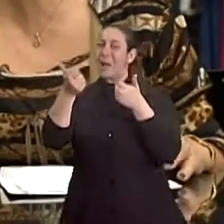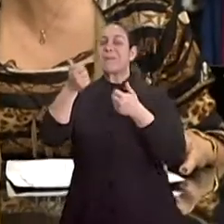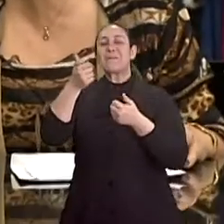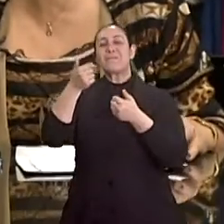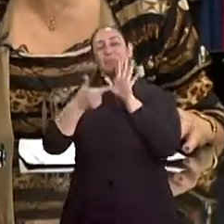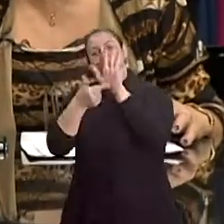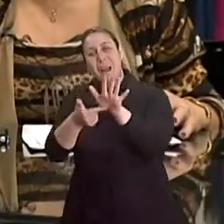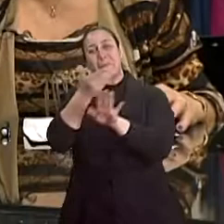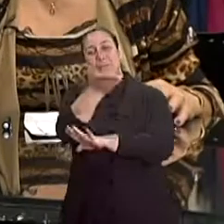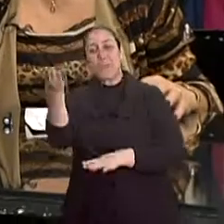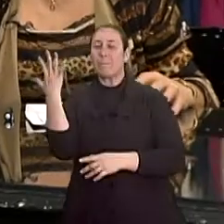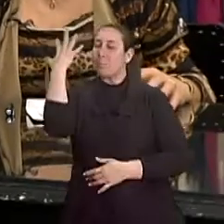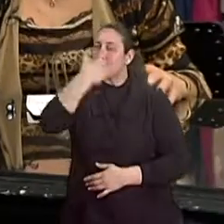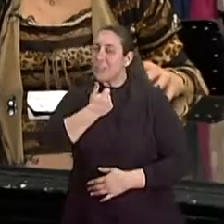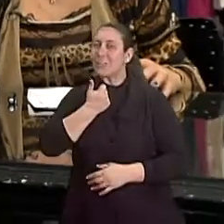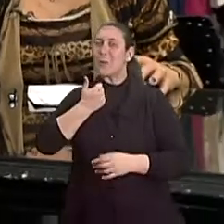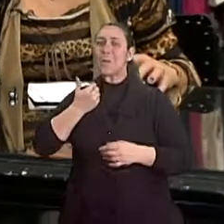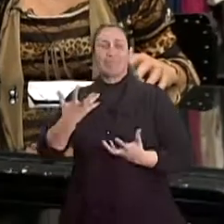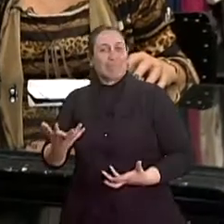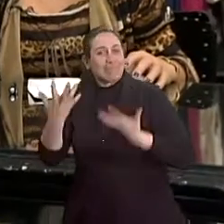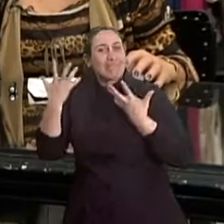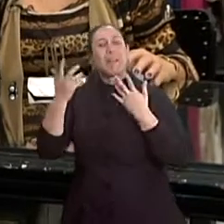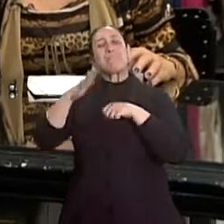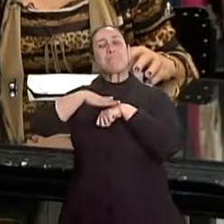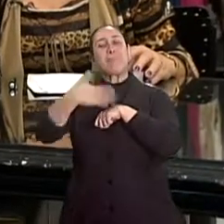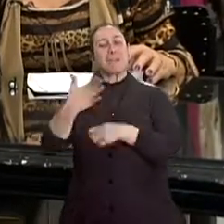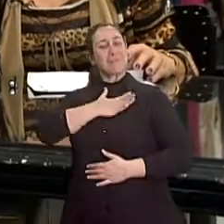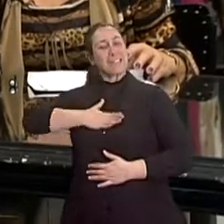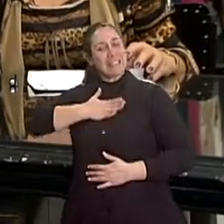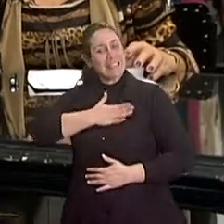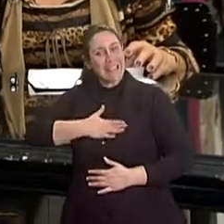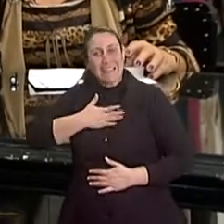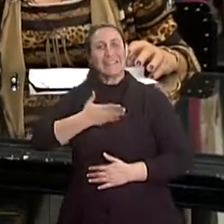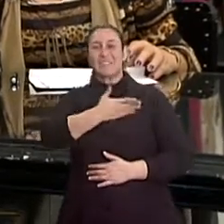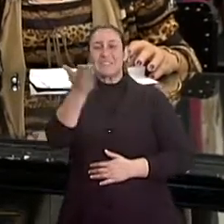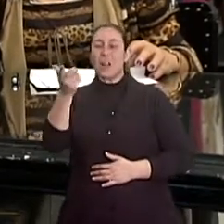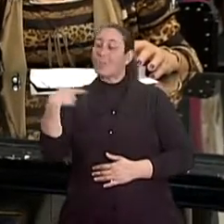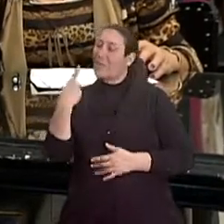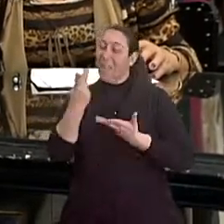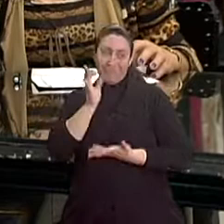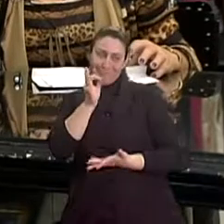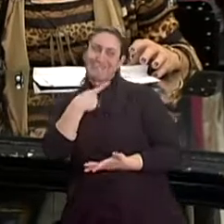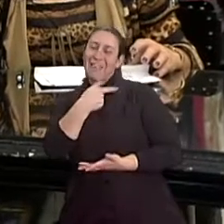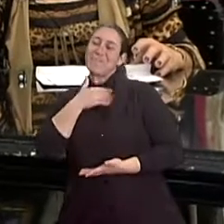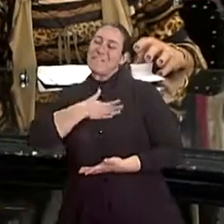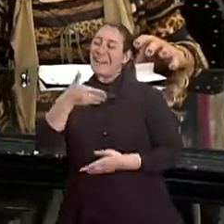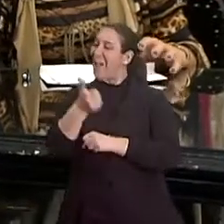e mais estético, mais bonito, né? Com mais prazer, que é isso que a gente busca. É um prazer receber vocês aqui.